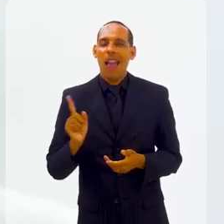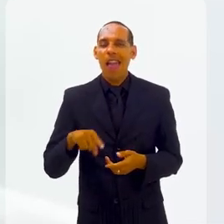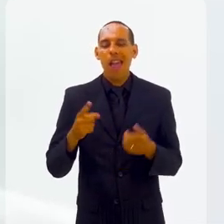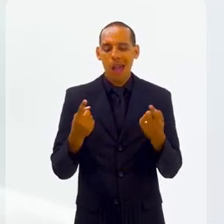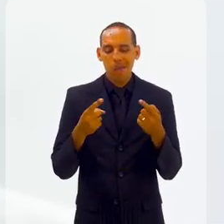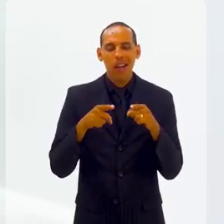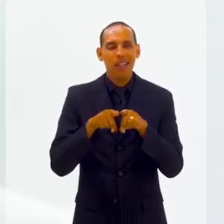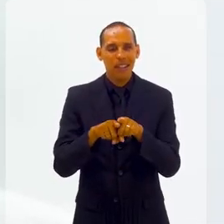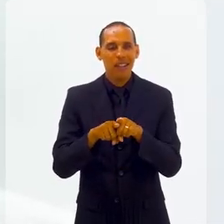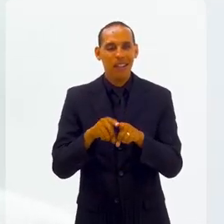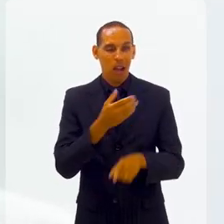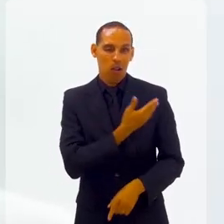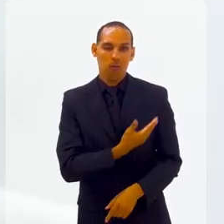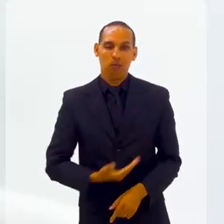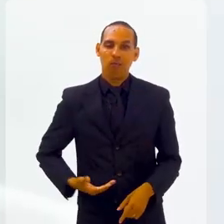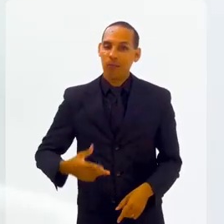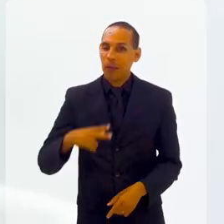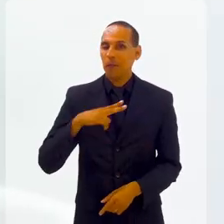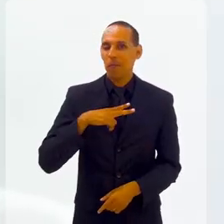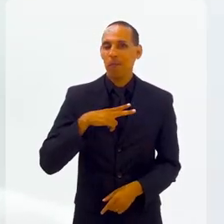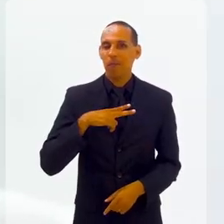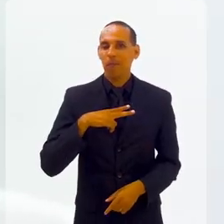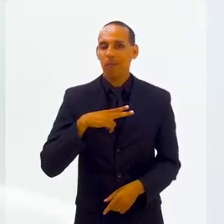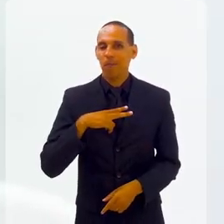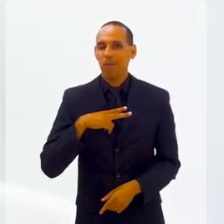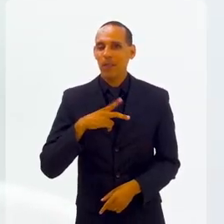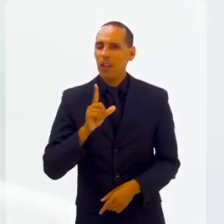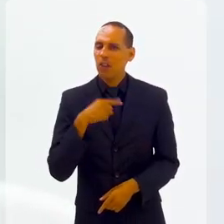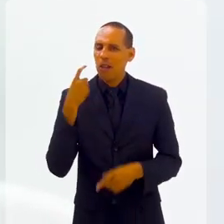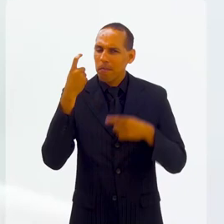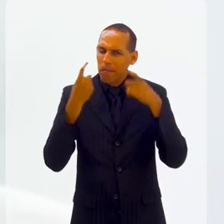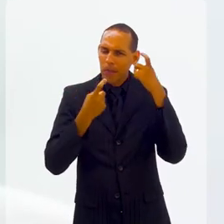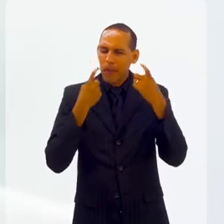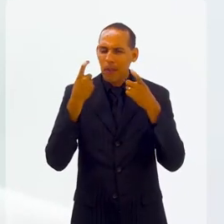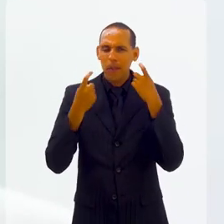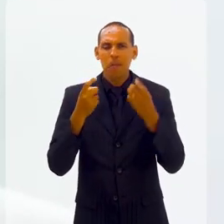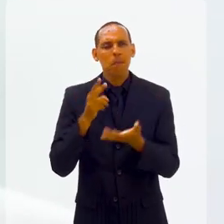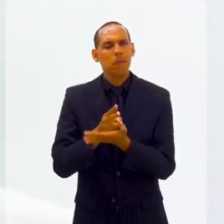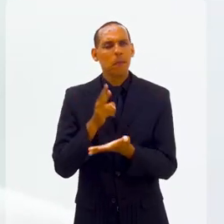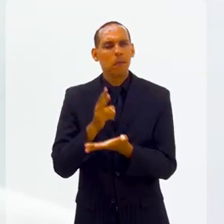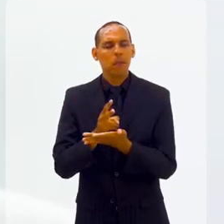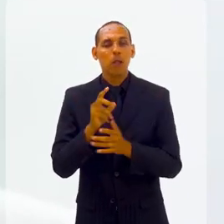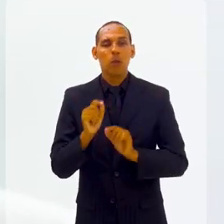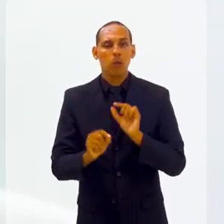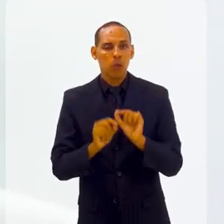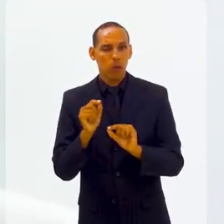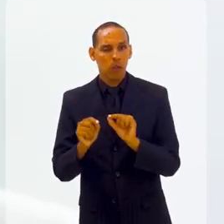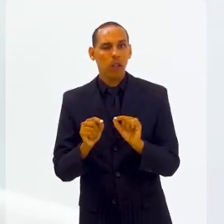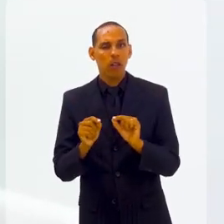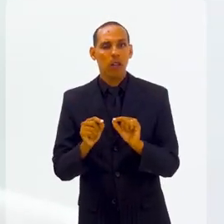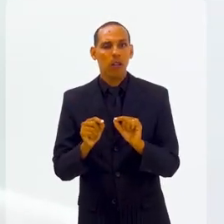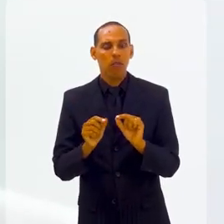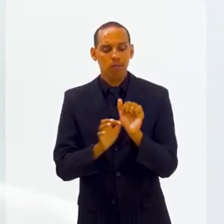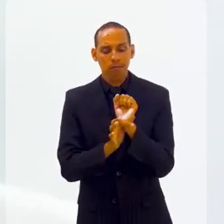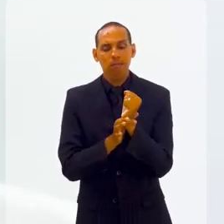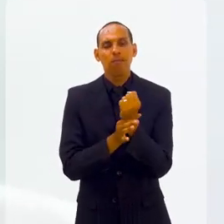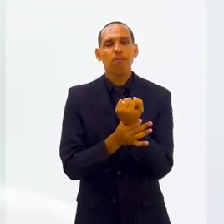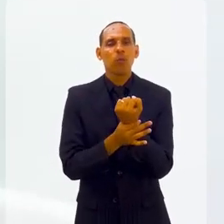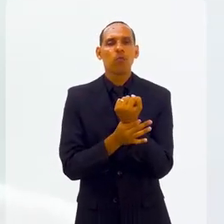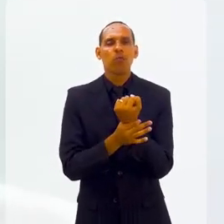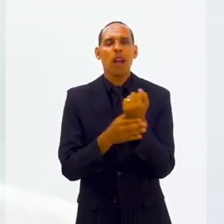essa parcerias públicos privadas né impõe uma preocupação constante no sentido de